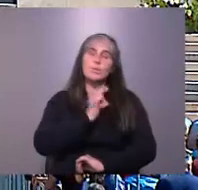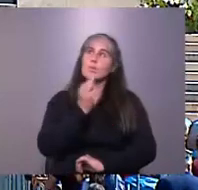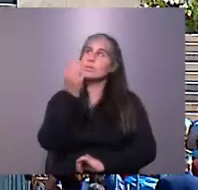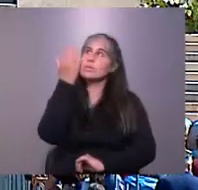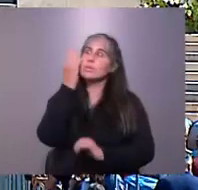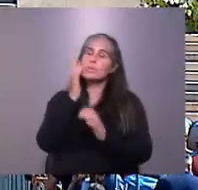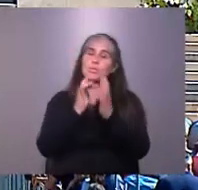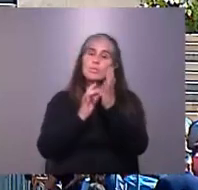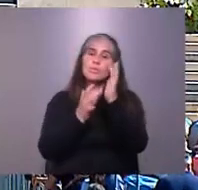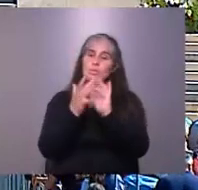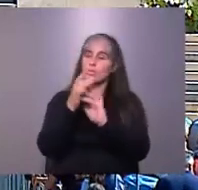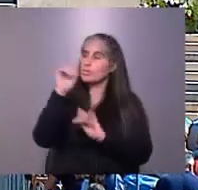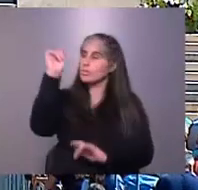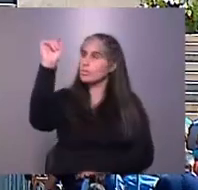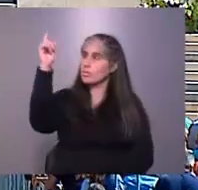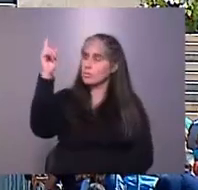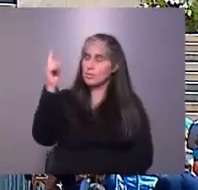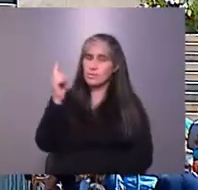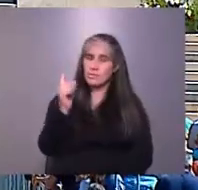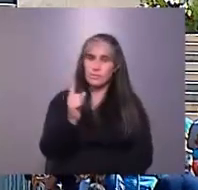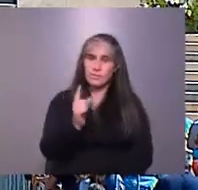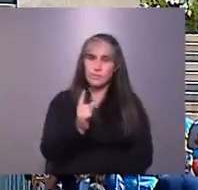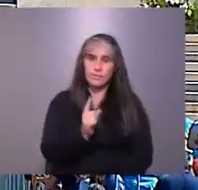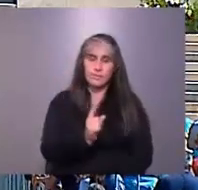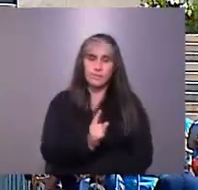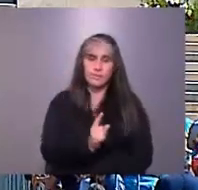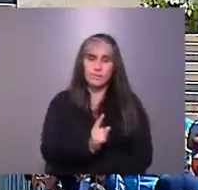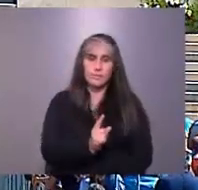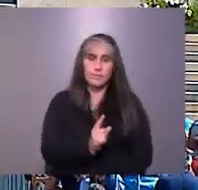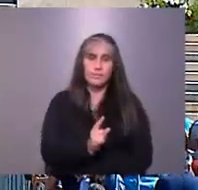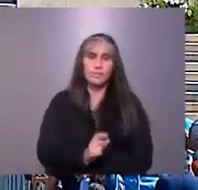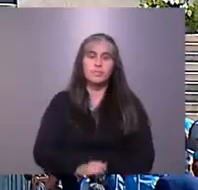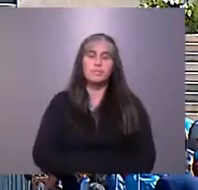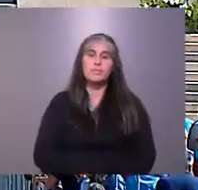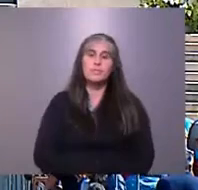Vinde, Senhor Jesus.